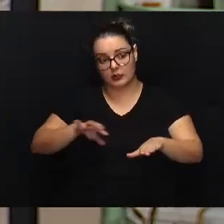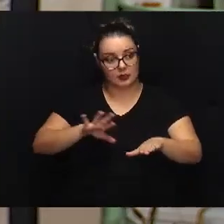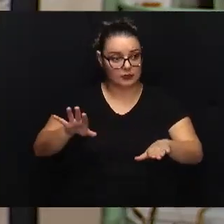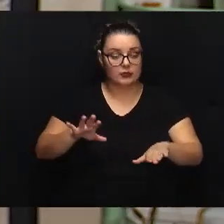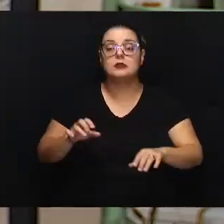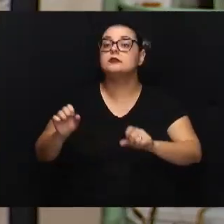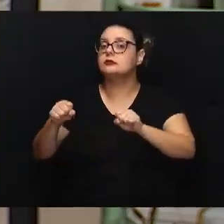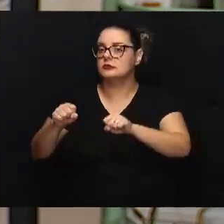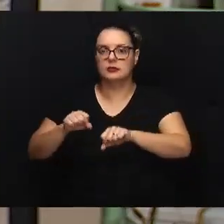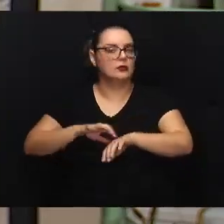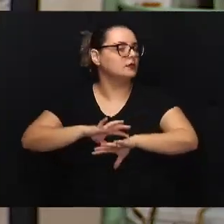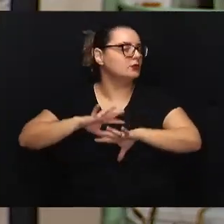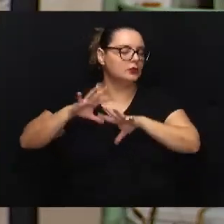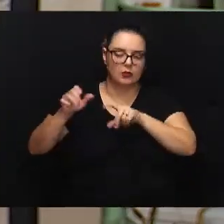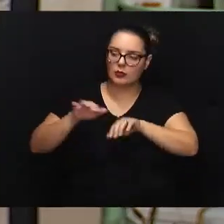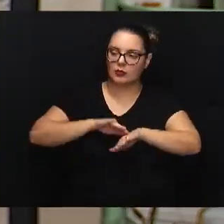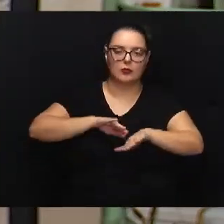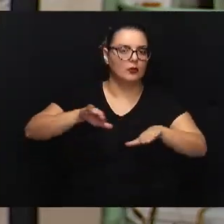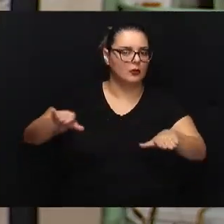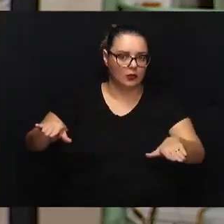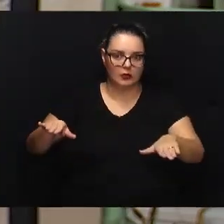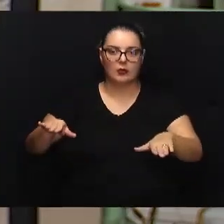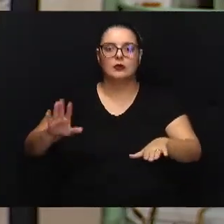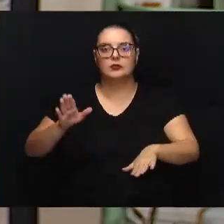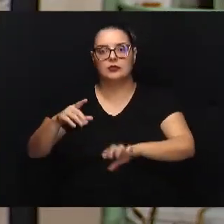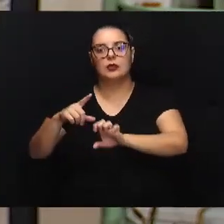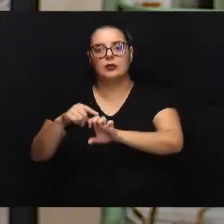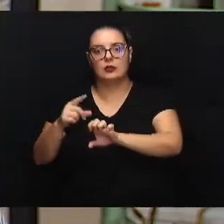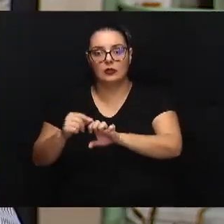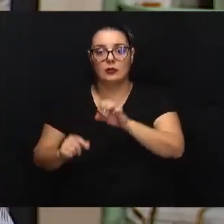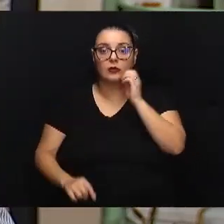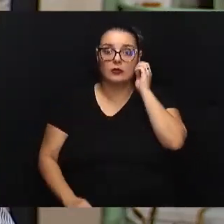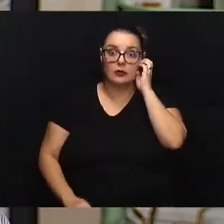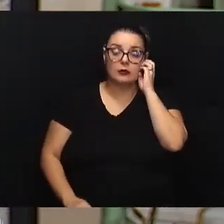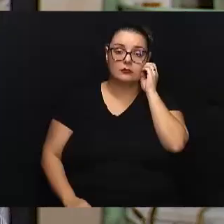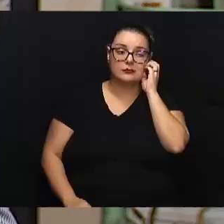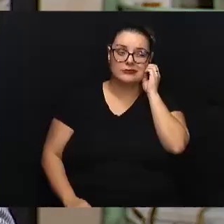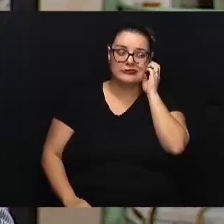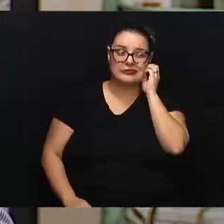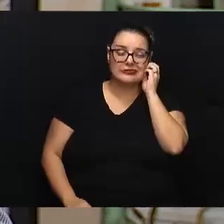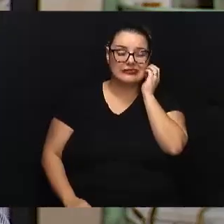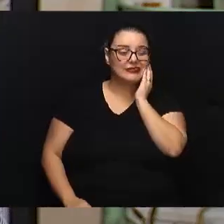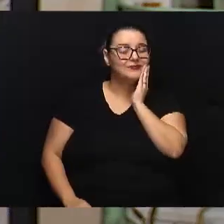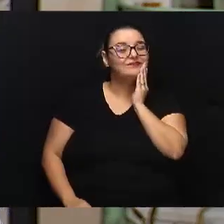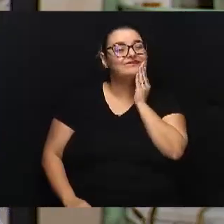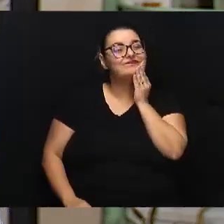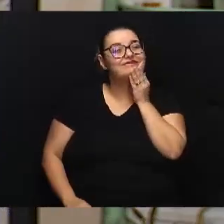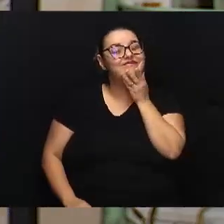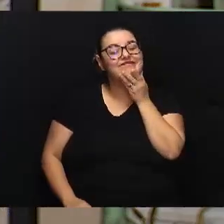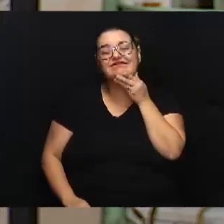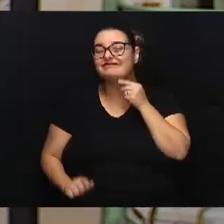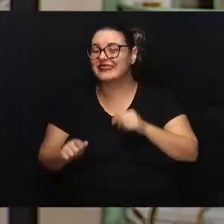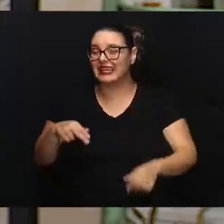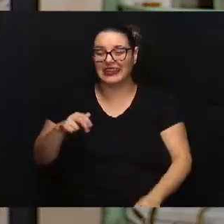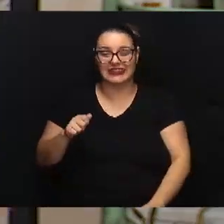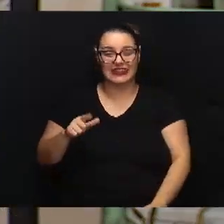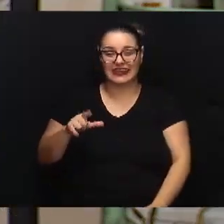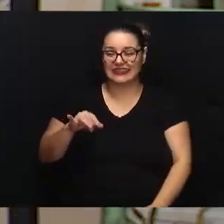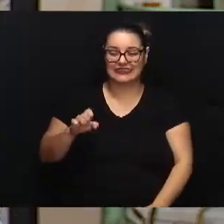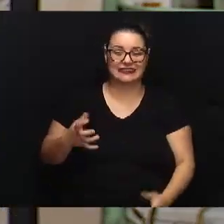totalmente por fora. Já era um empreendimento. Quando eu falei, análise de sistemas não é muito a minha praia. Eu sempre fui